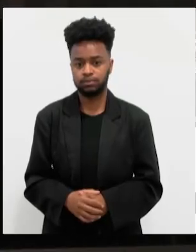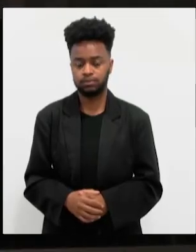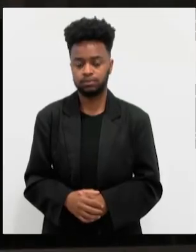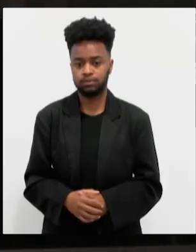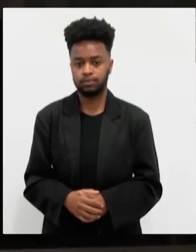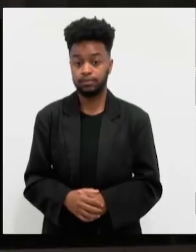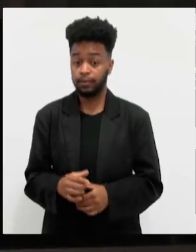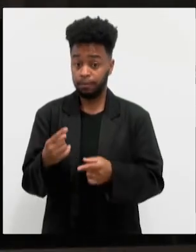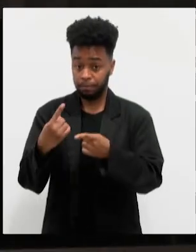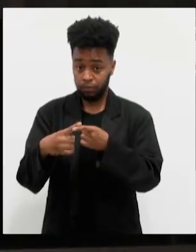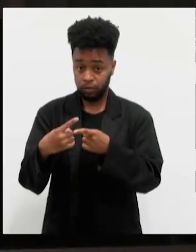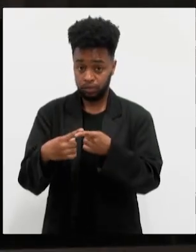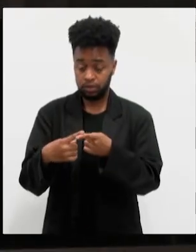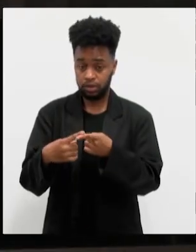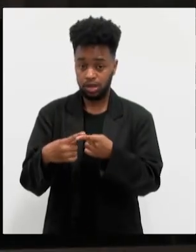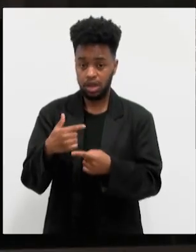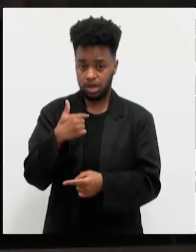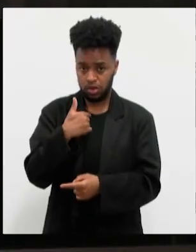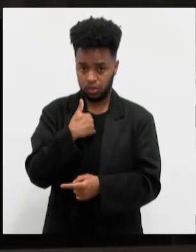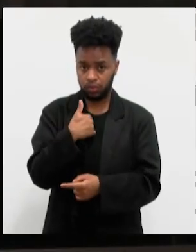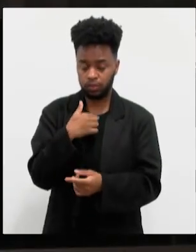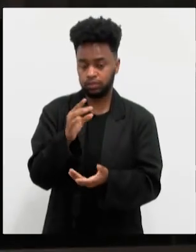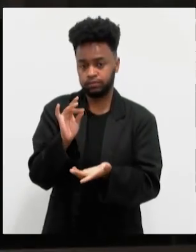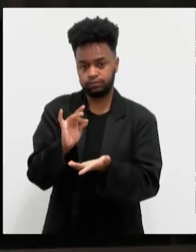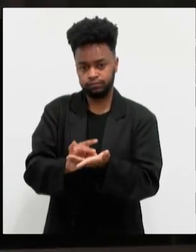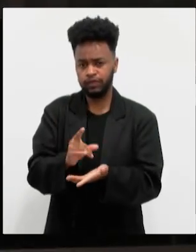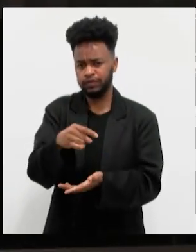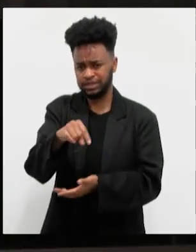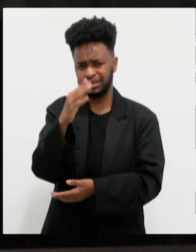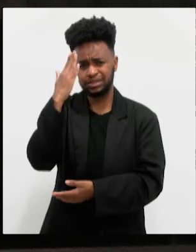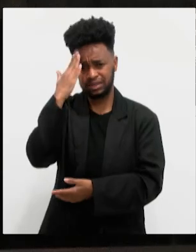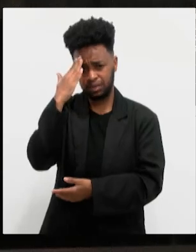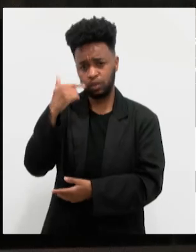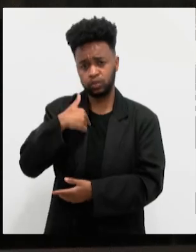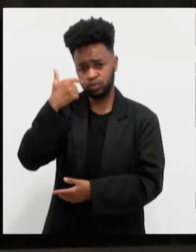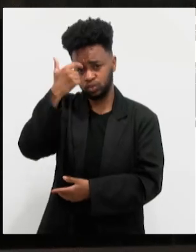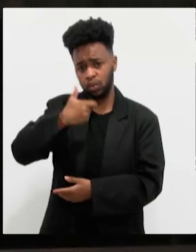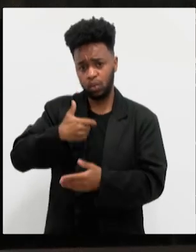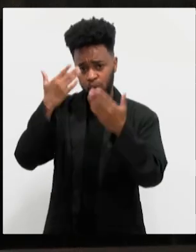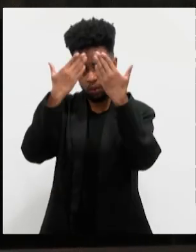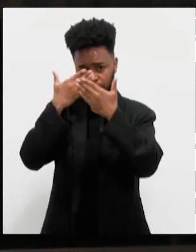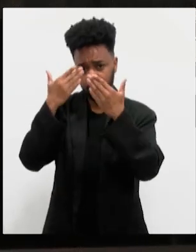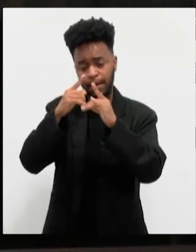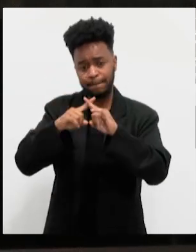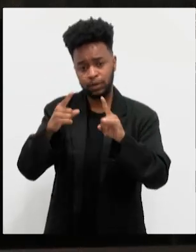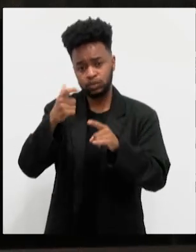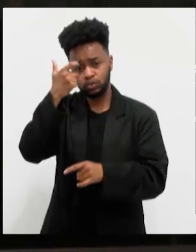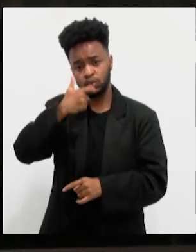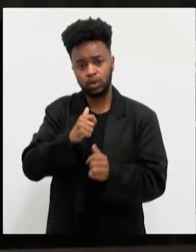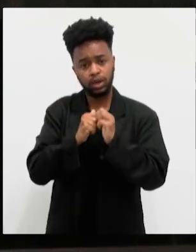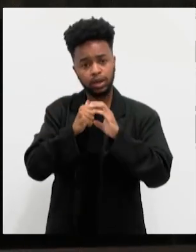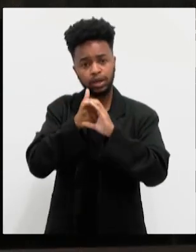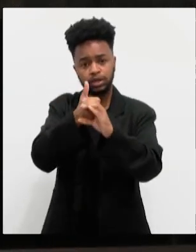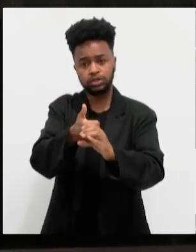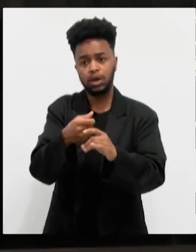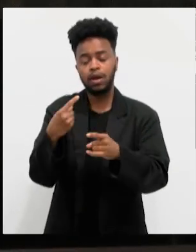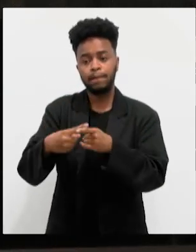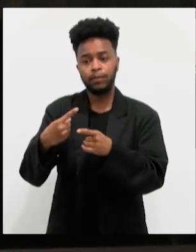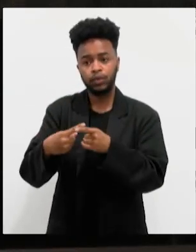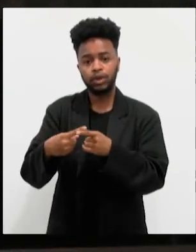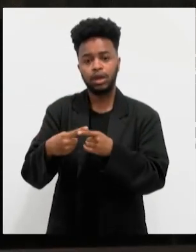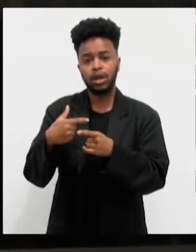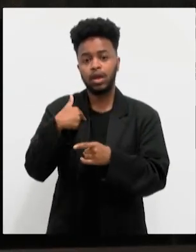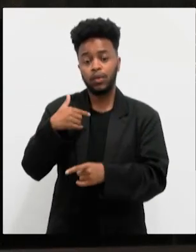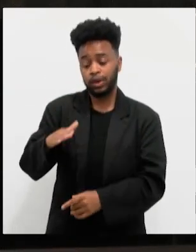Porque eu, verdadeiramente, e todos sabem que eu sou um bandista cristão, porque eu fui criado